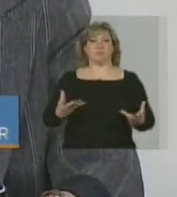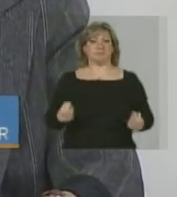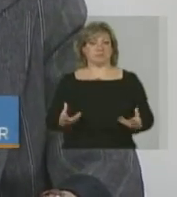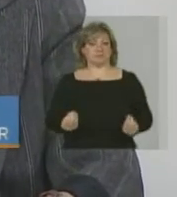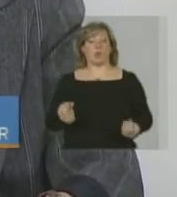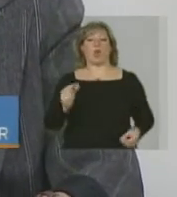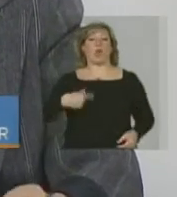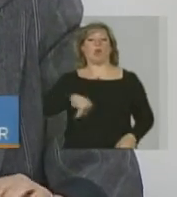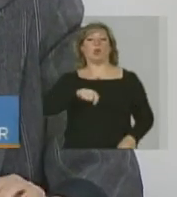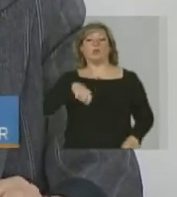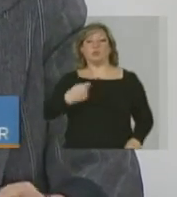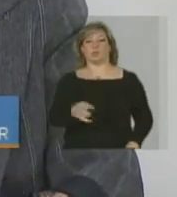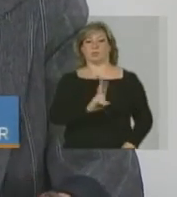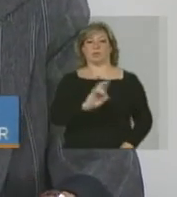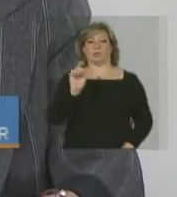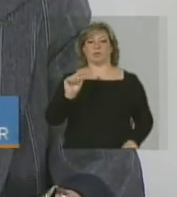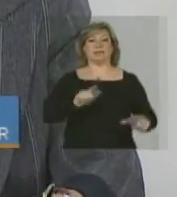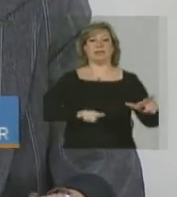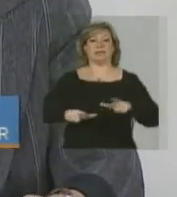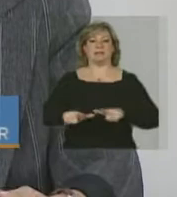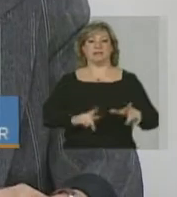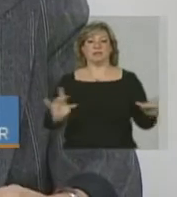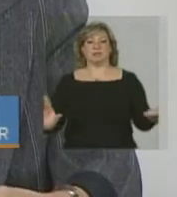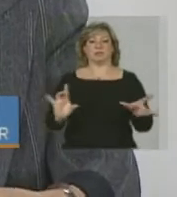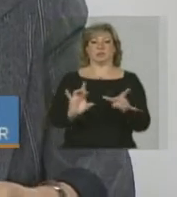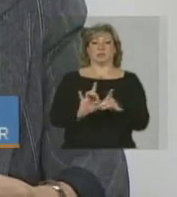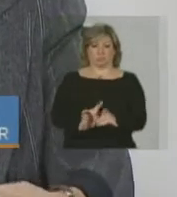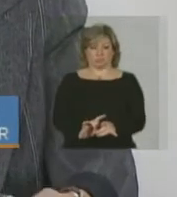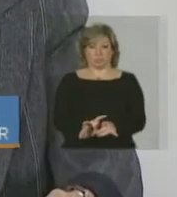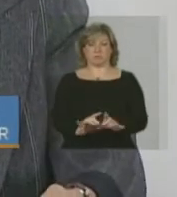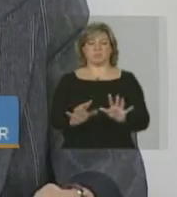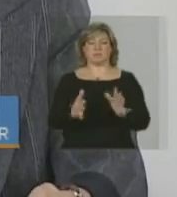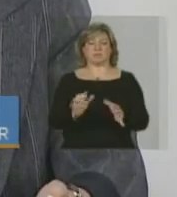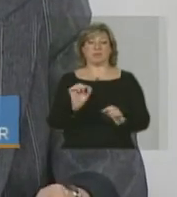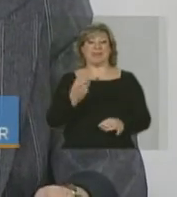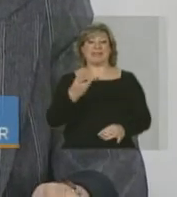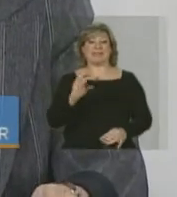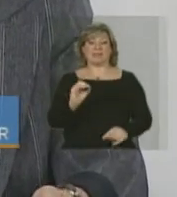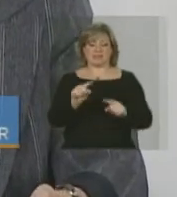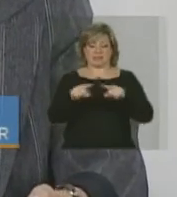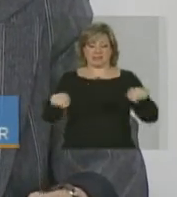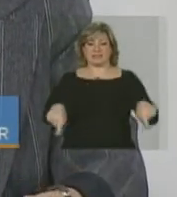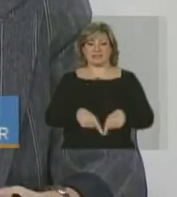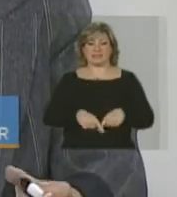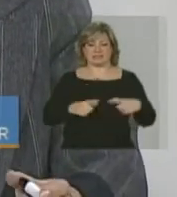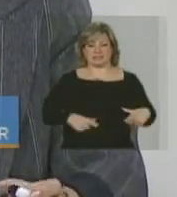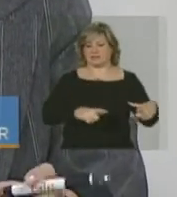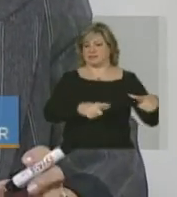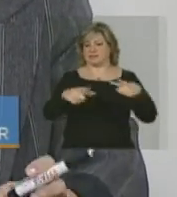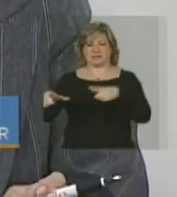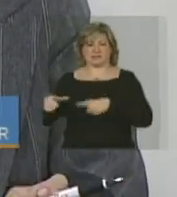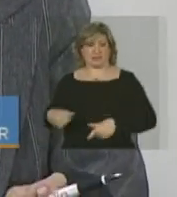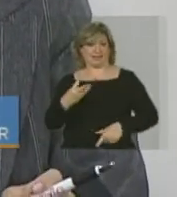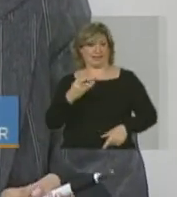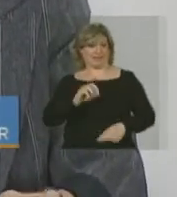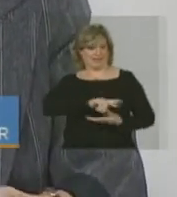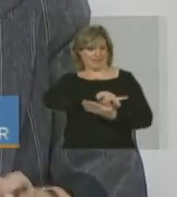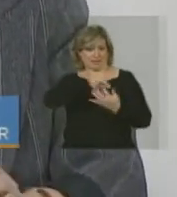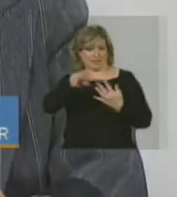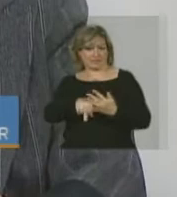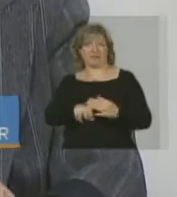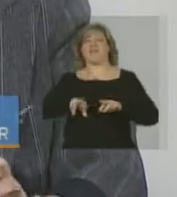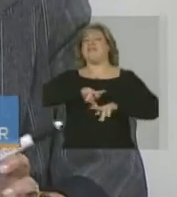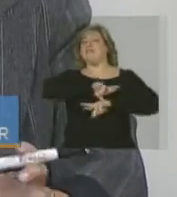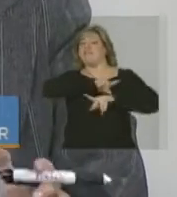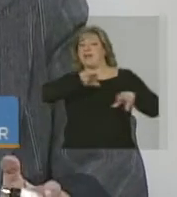o que nós chamamos de atividades integradoras. Em cerca de 30 salas, simultaneamente, vários temas ligados